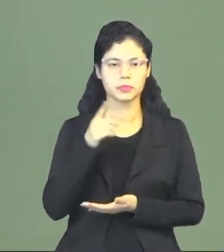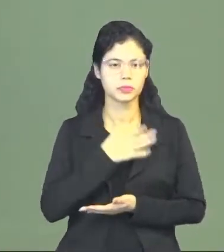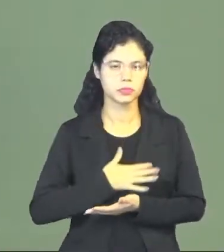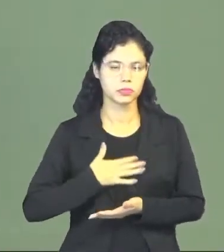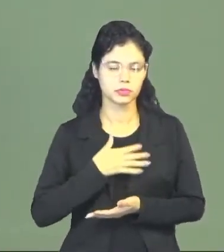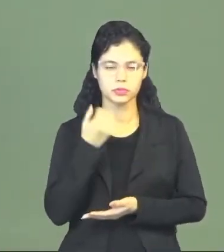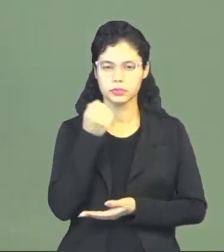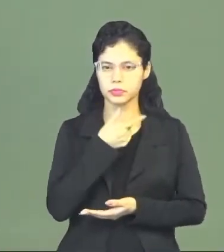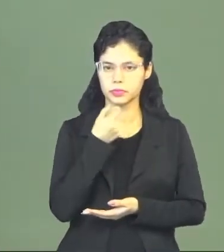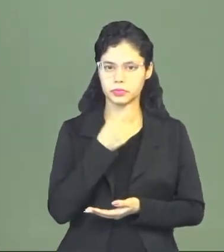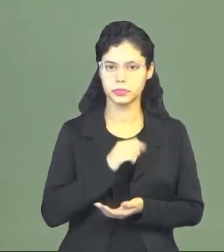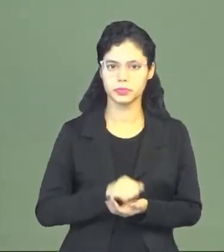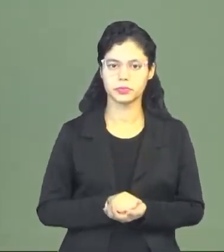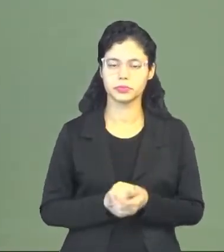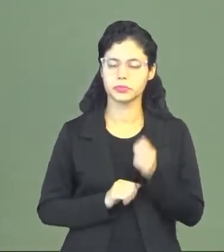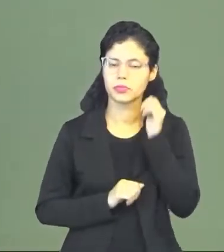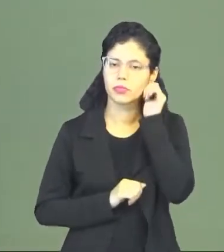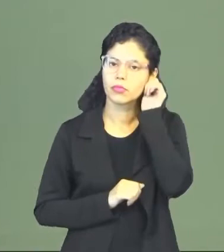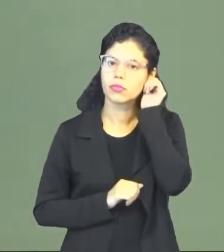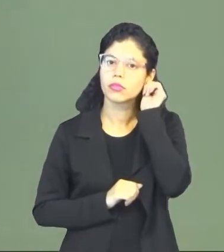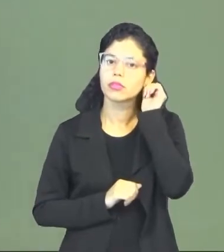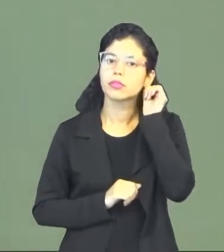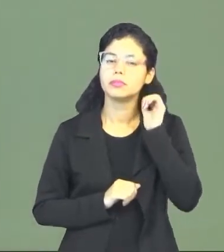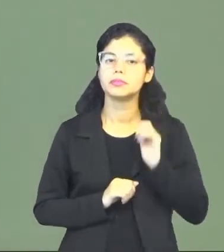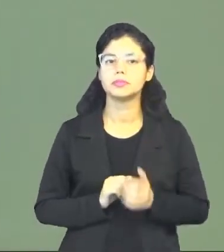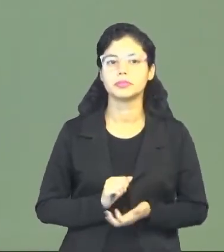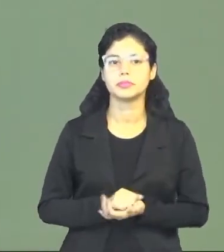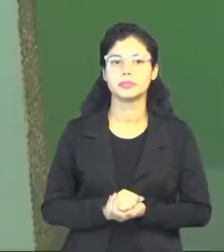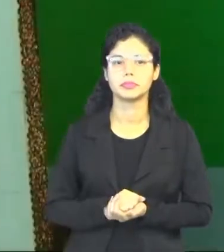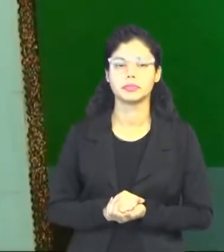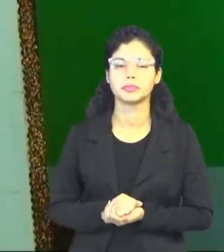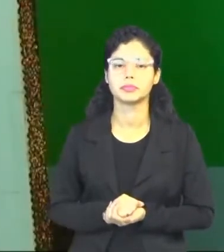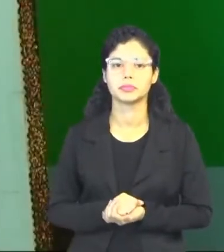piada? Vamos lá para o texto, tá bom? Fala o seguinte, ó.